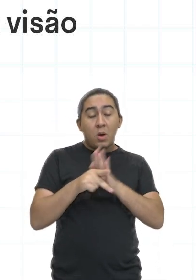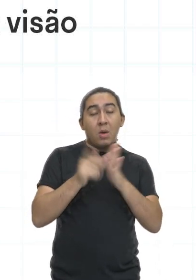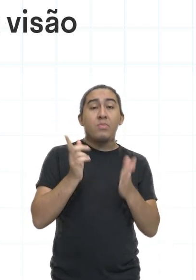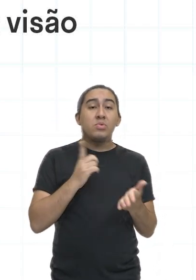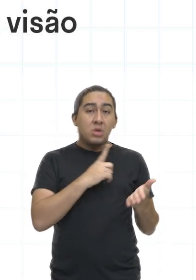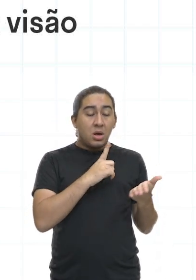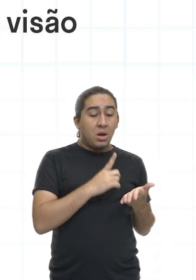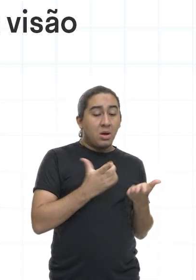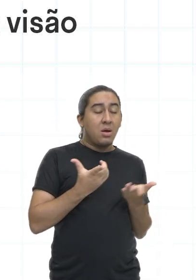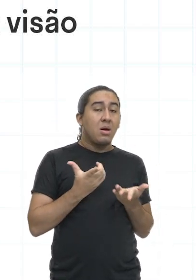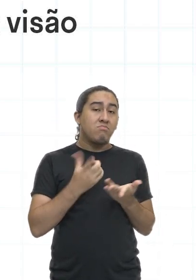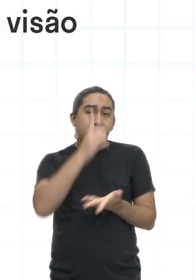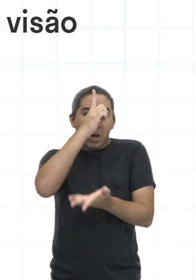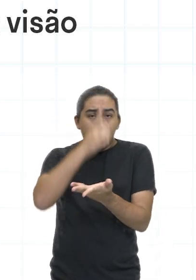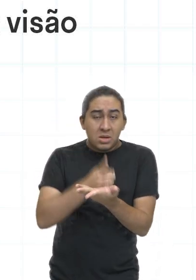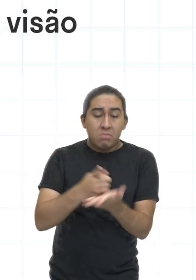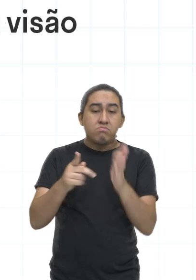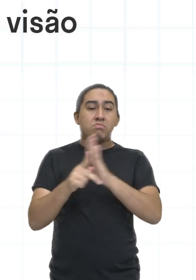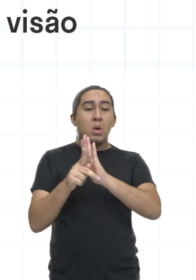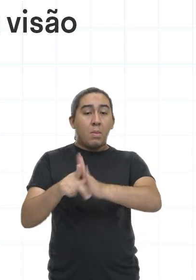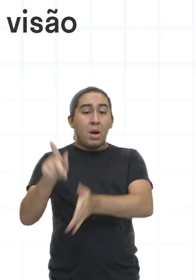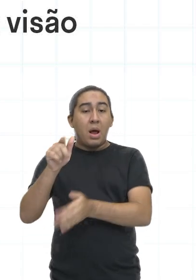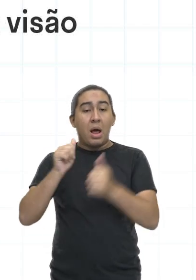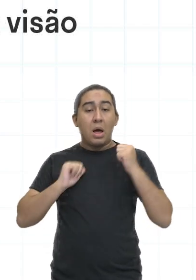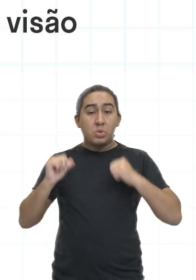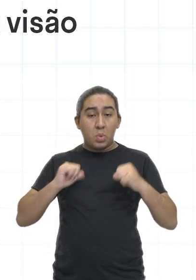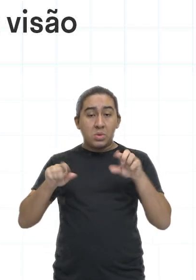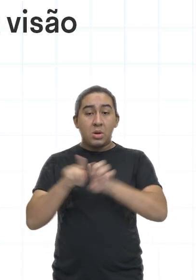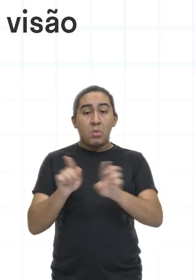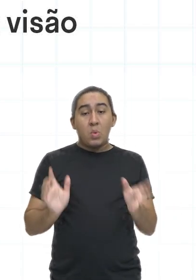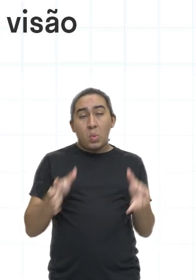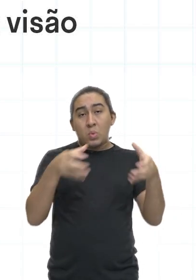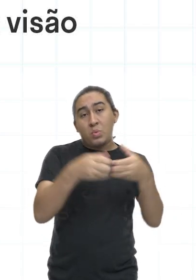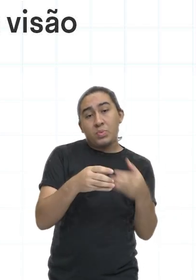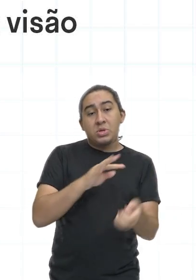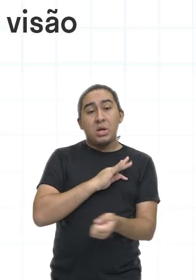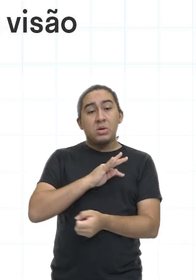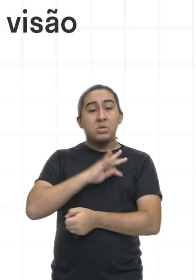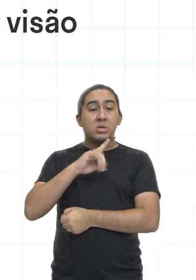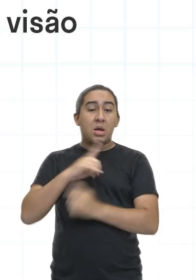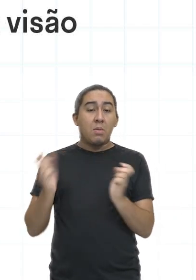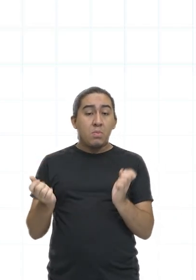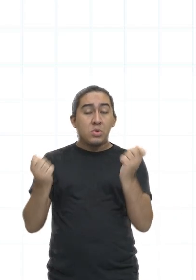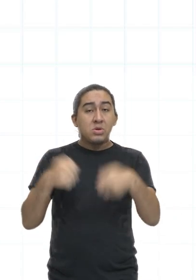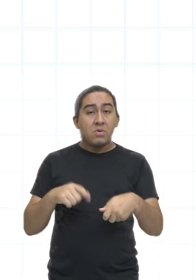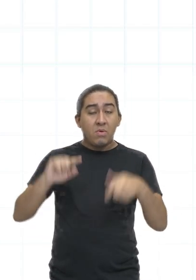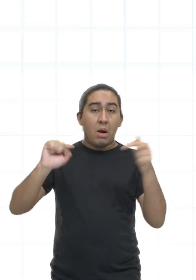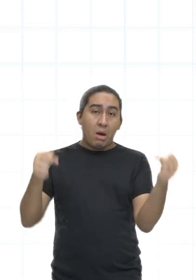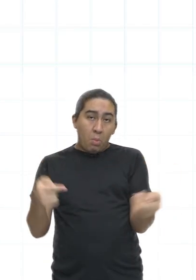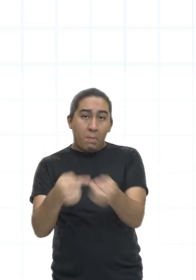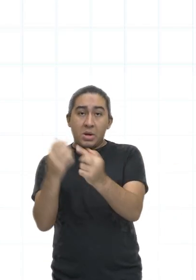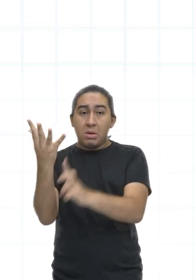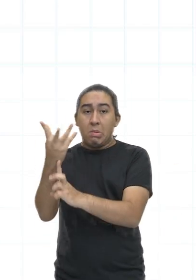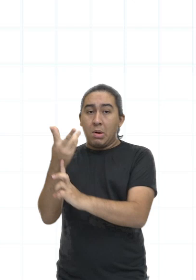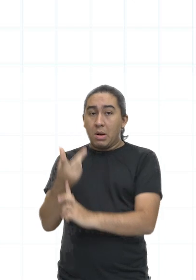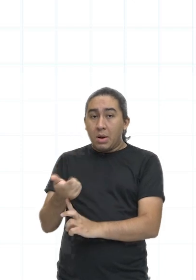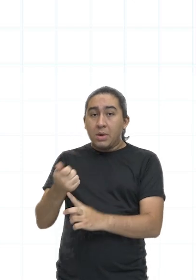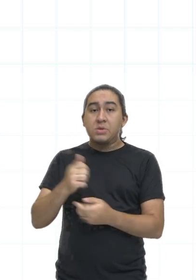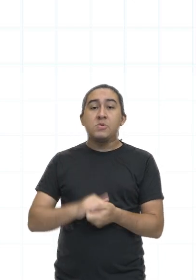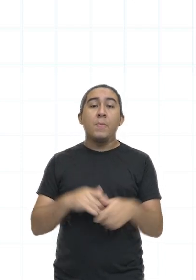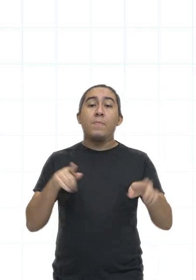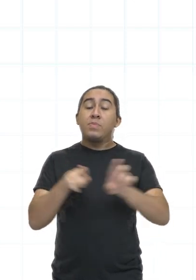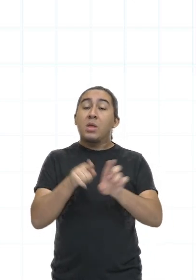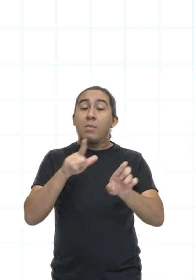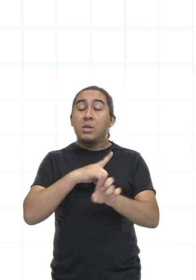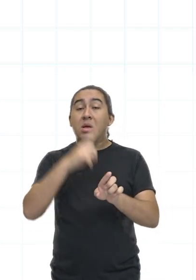equipe técnica para que o espetáculo atinja seu propósito artístico. Continuando, ele também decide